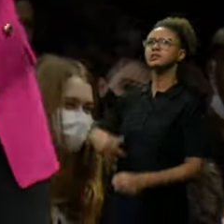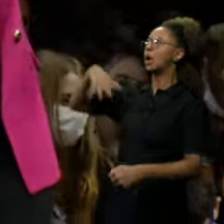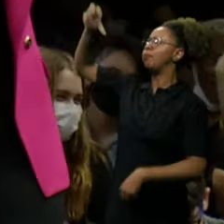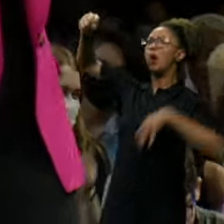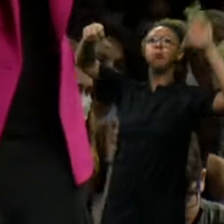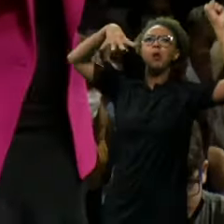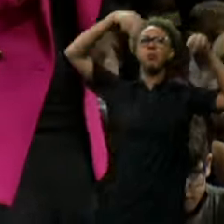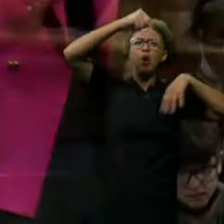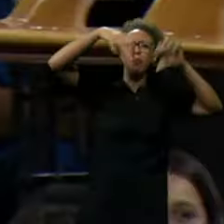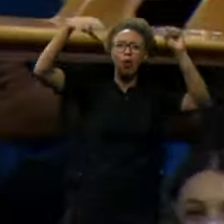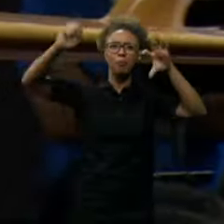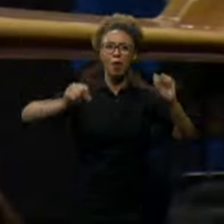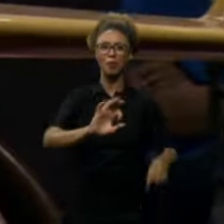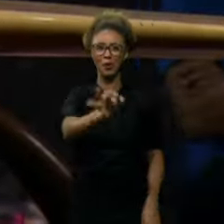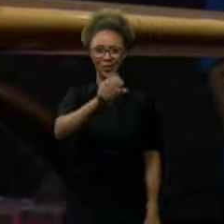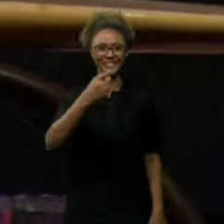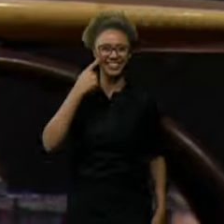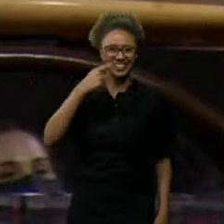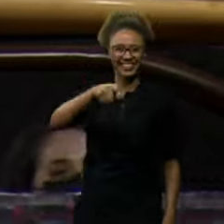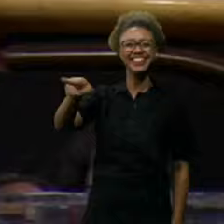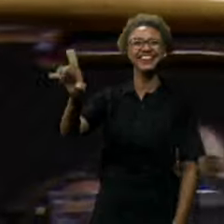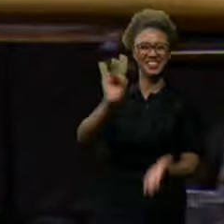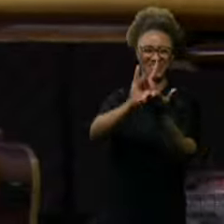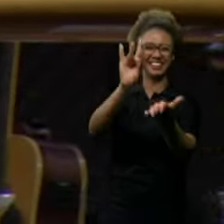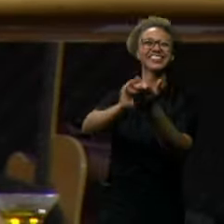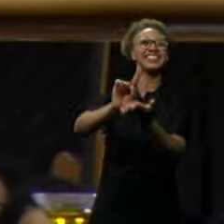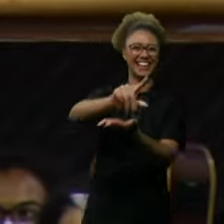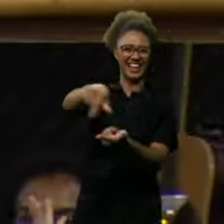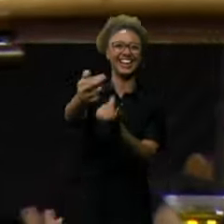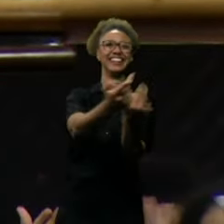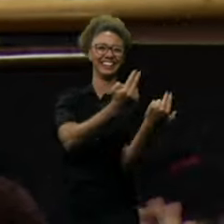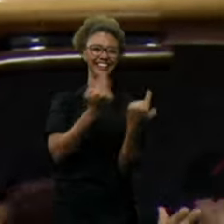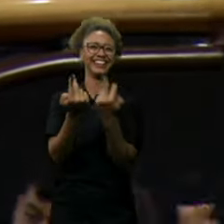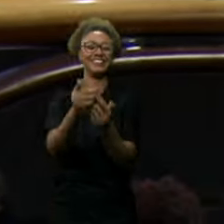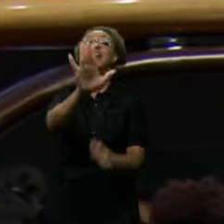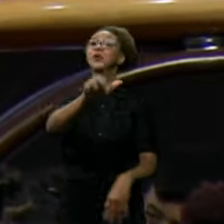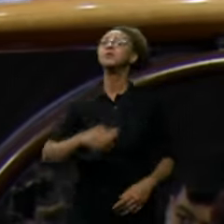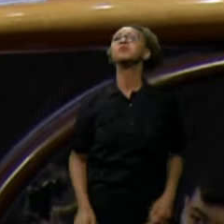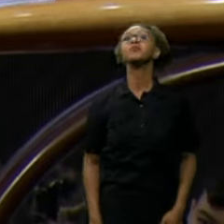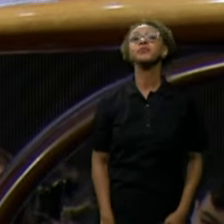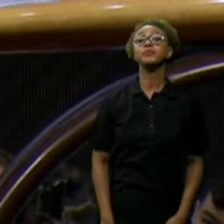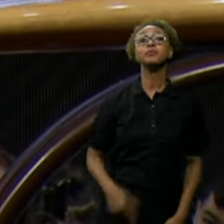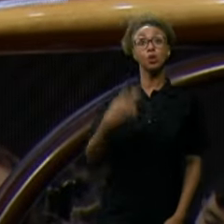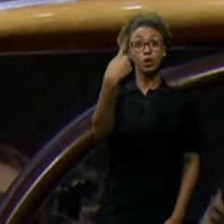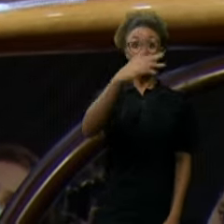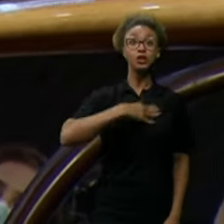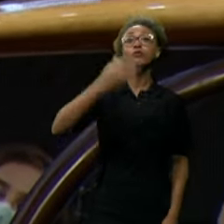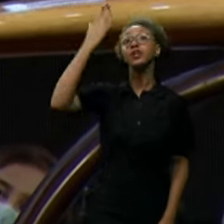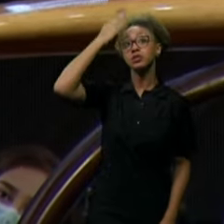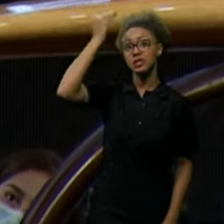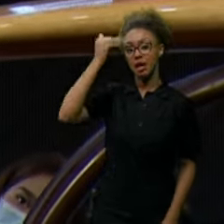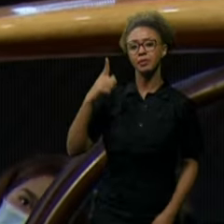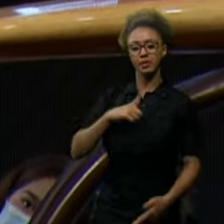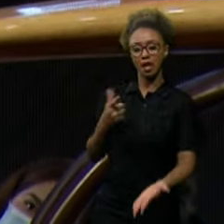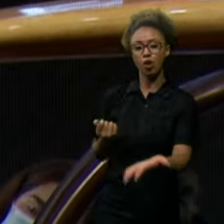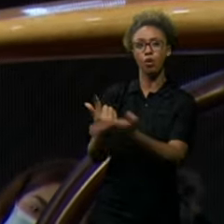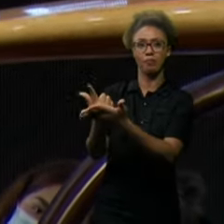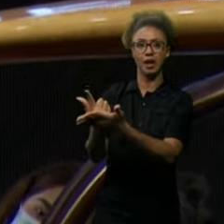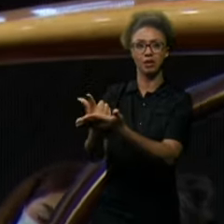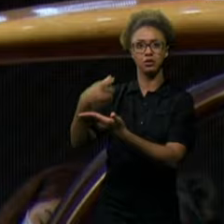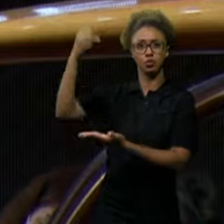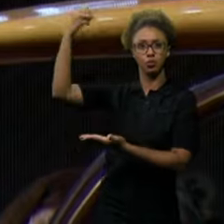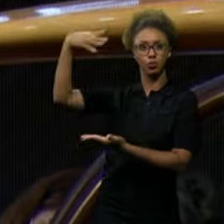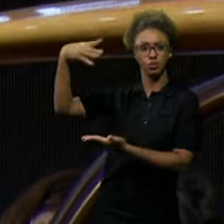só como é que eles celebram os pais Então veja bem o seu filho sabe que essa conta tem sido